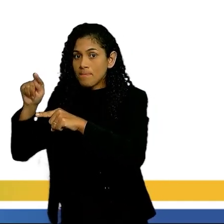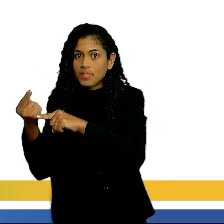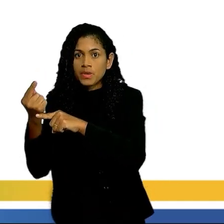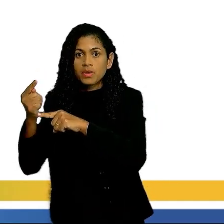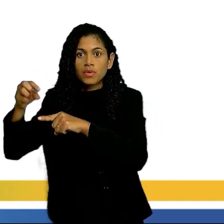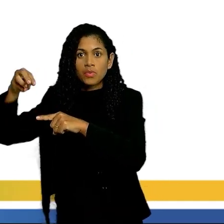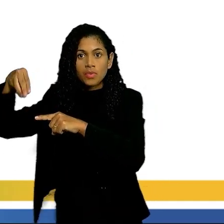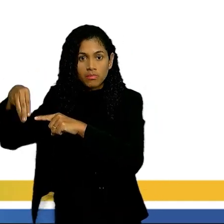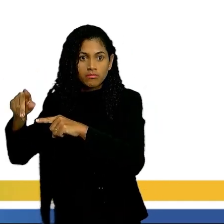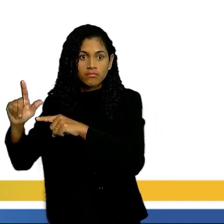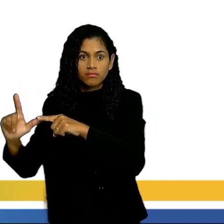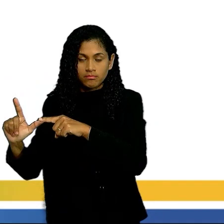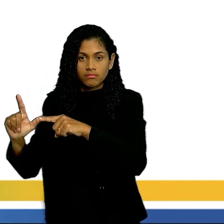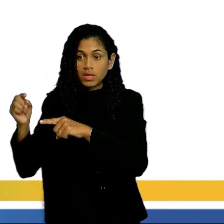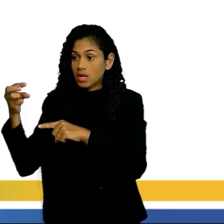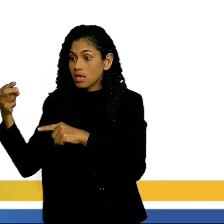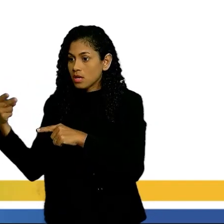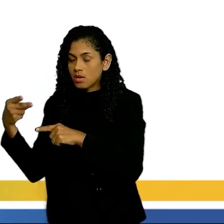ml.